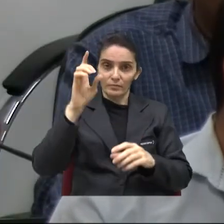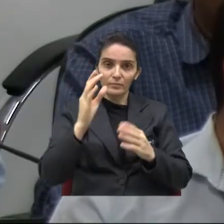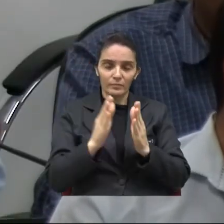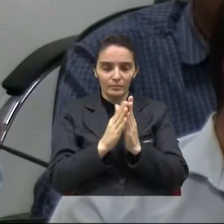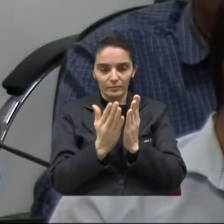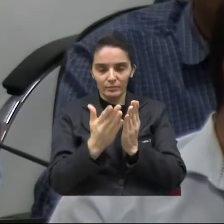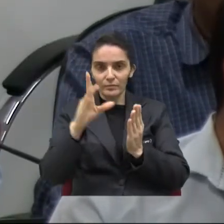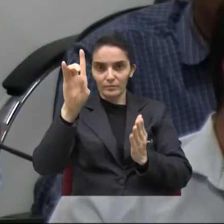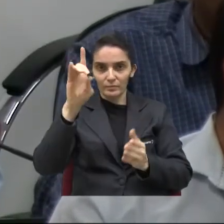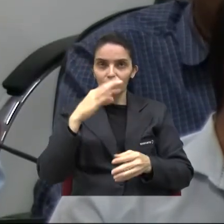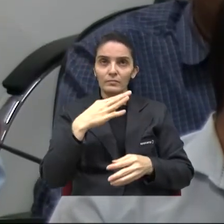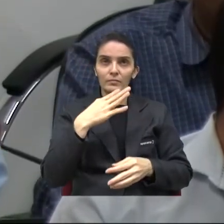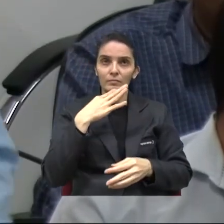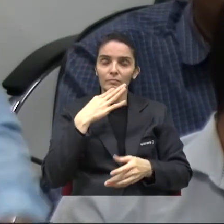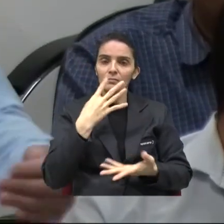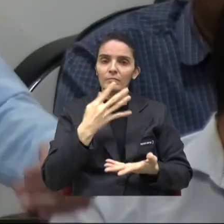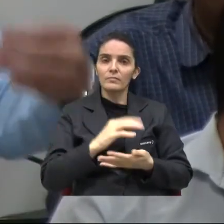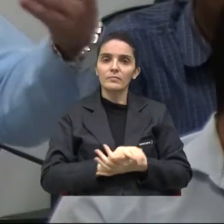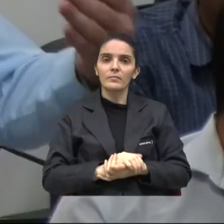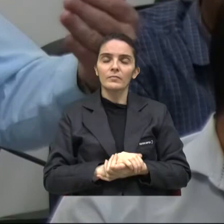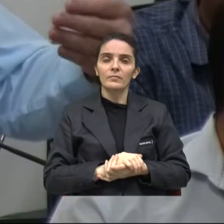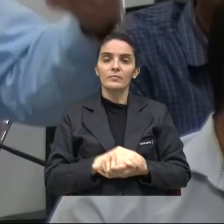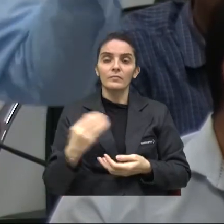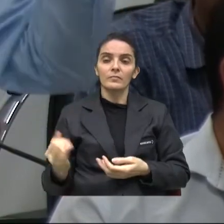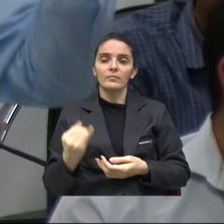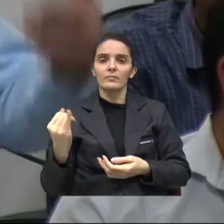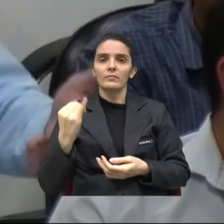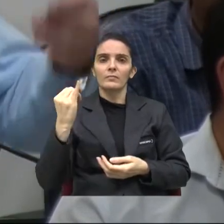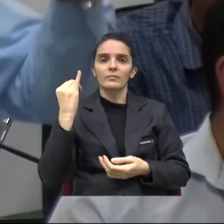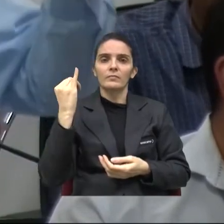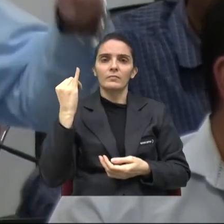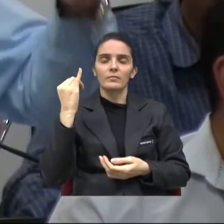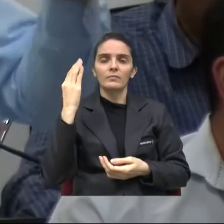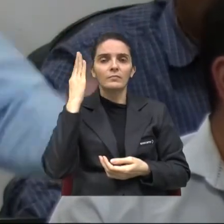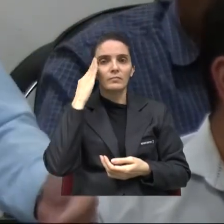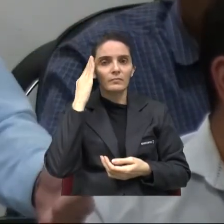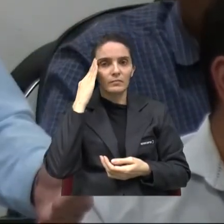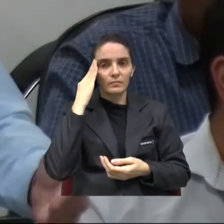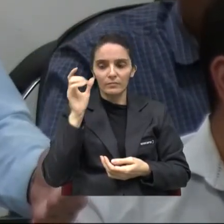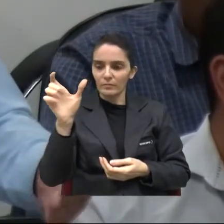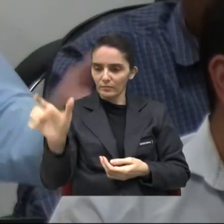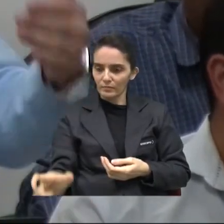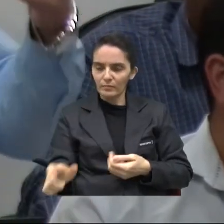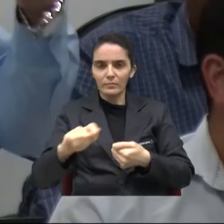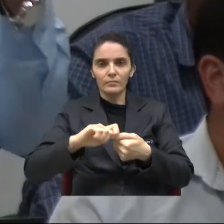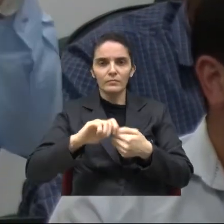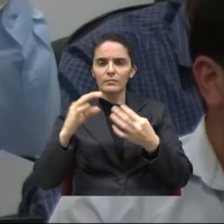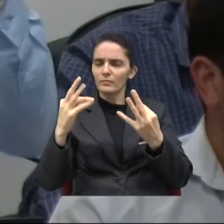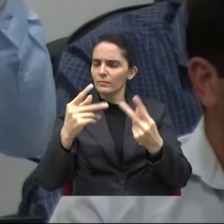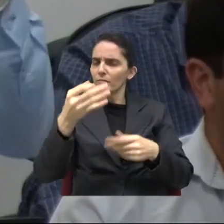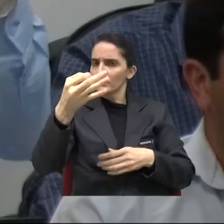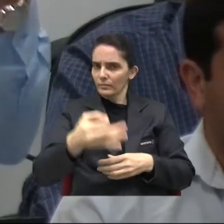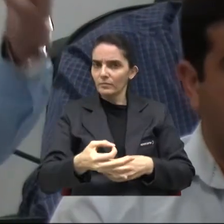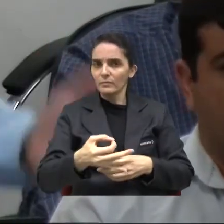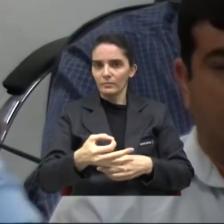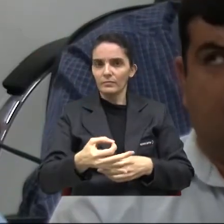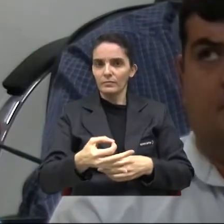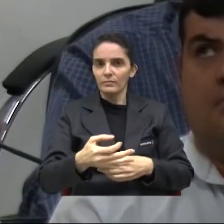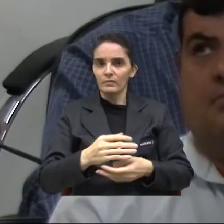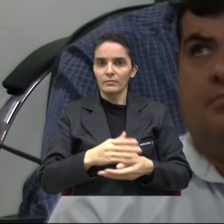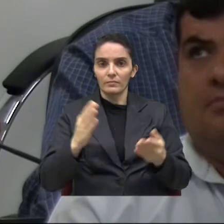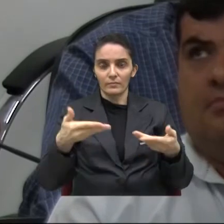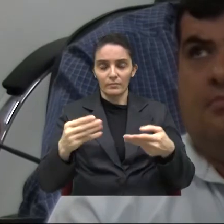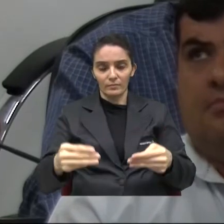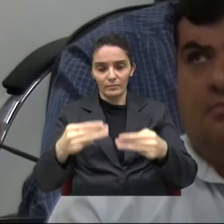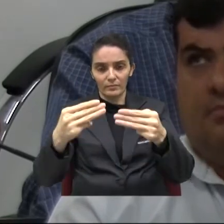aqui. O importante é saber que ele cumpriu a missão. E hoje fazer uma moção